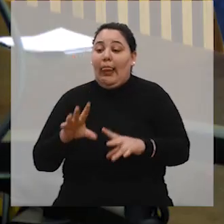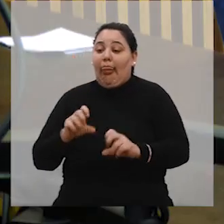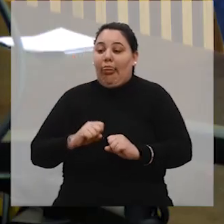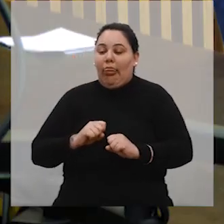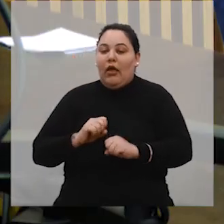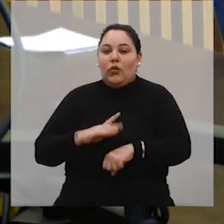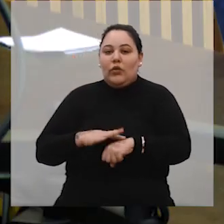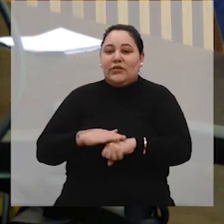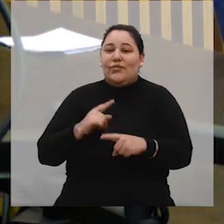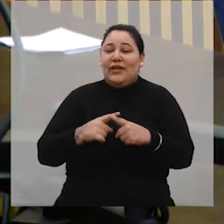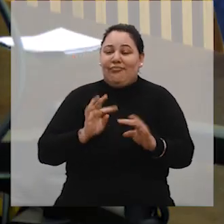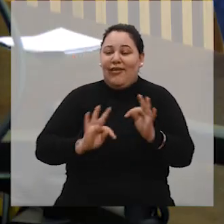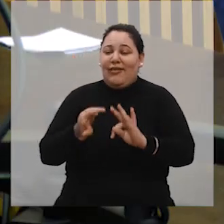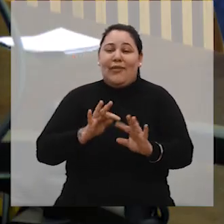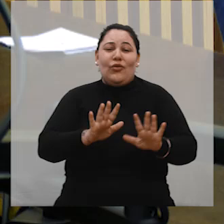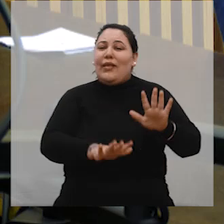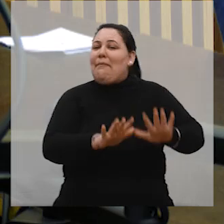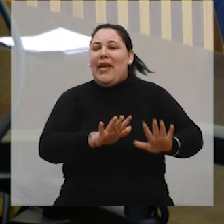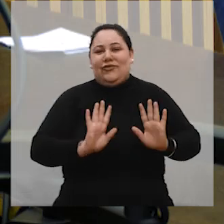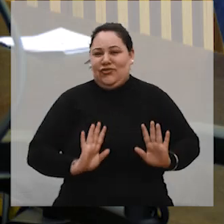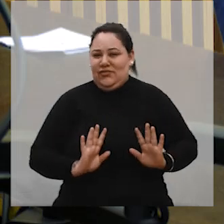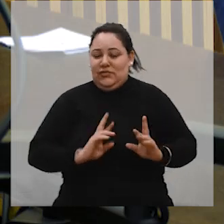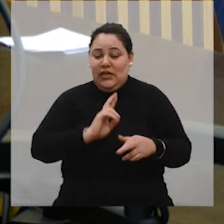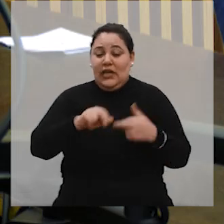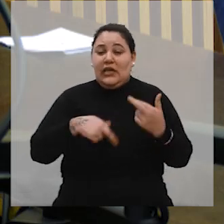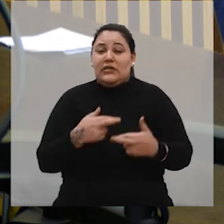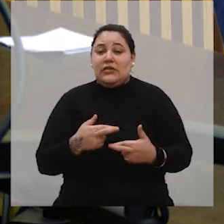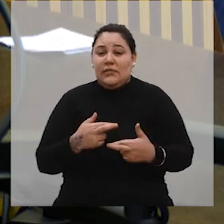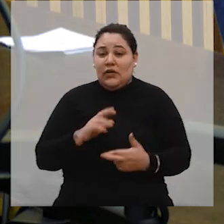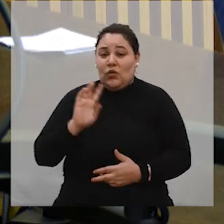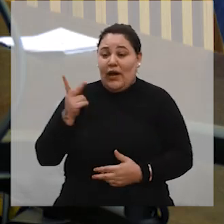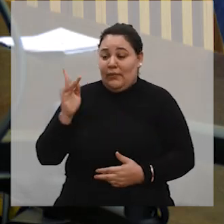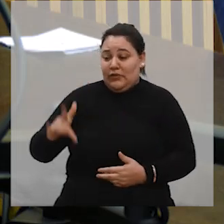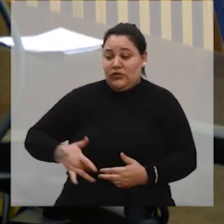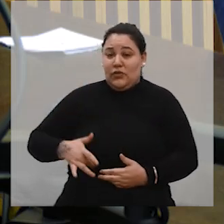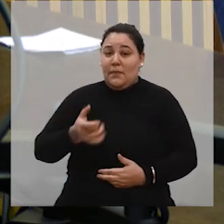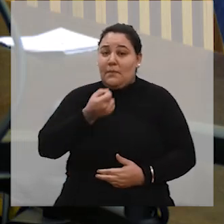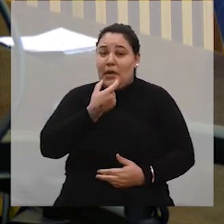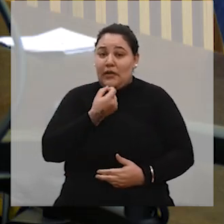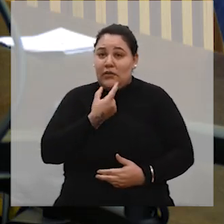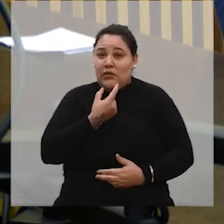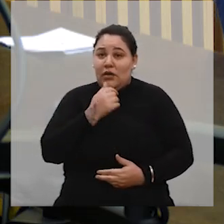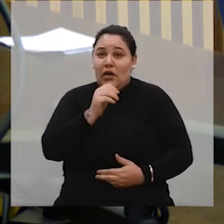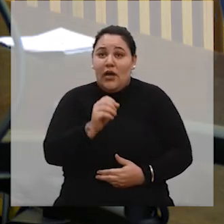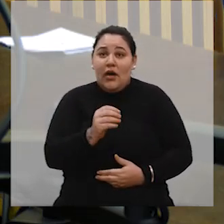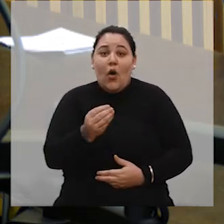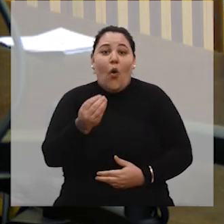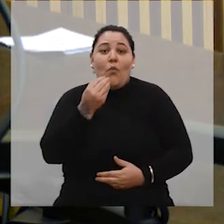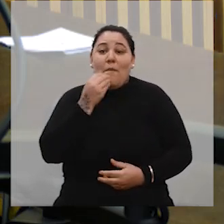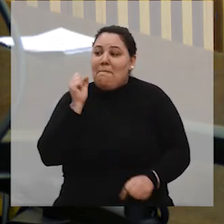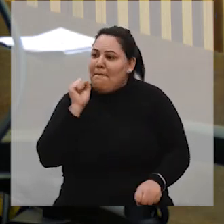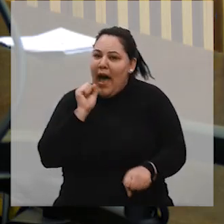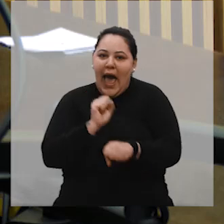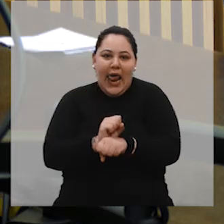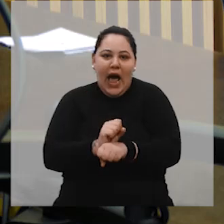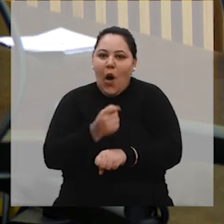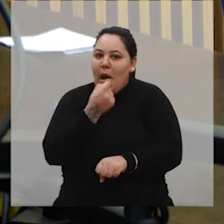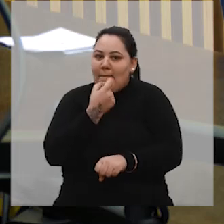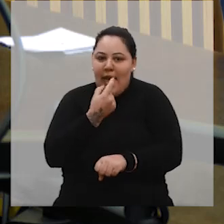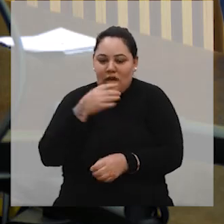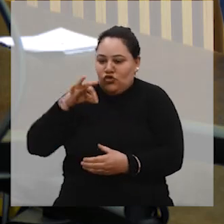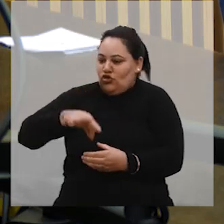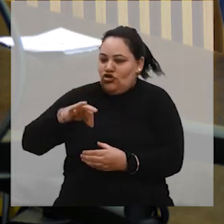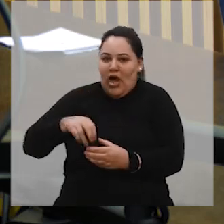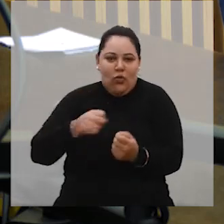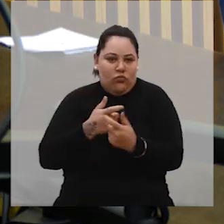muito variáveis, né? Então, em relação à medicação, é óbvio que a suspensão dessa medicação, dessa